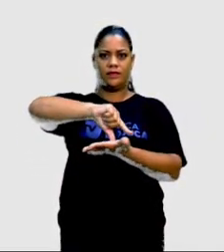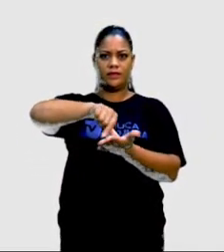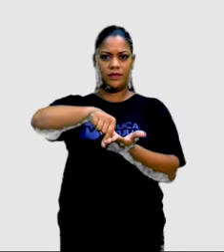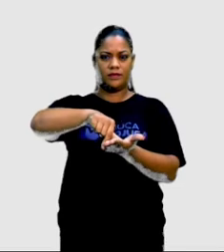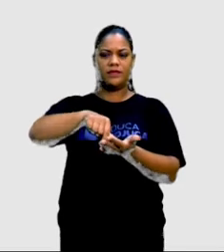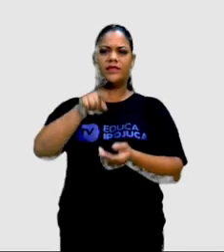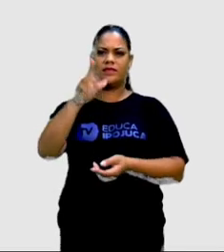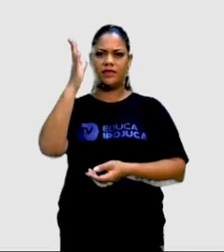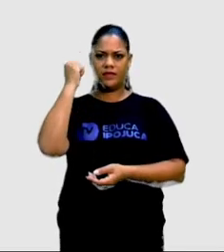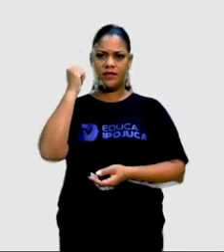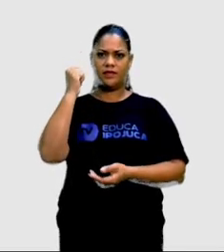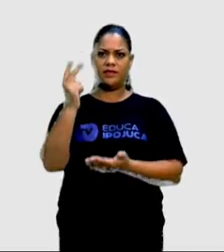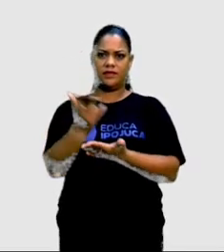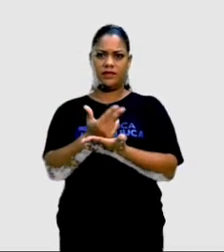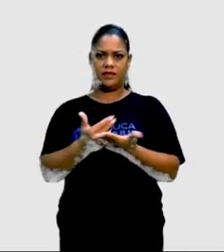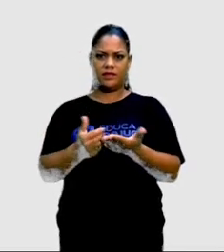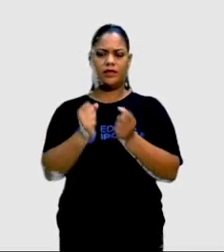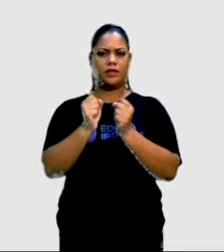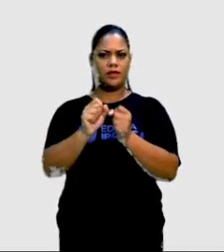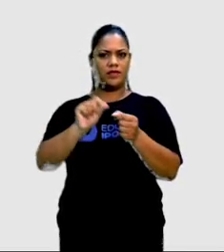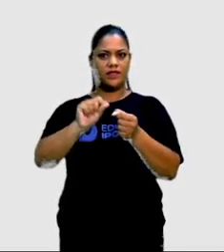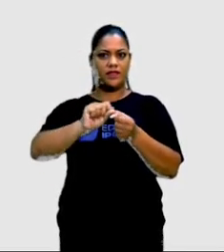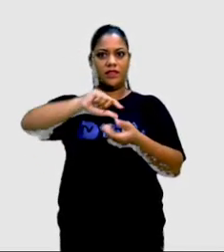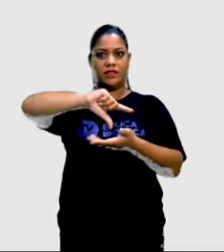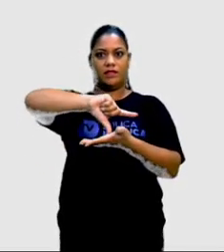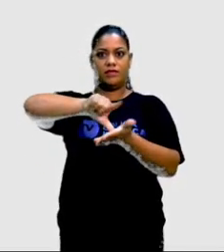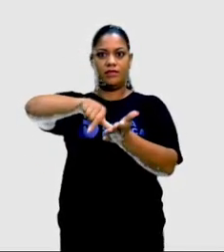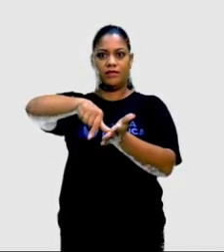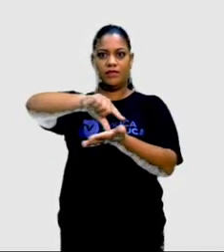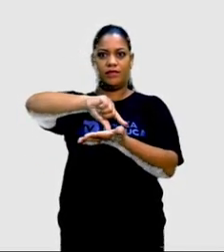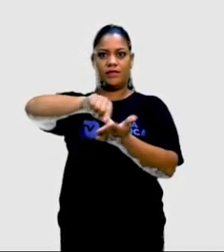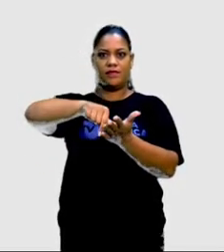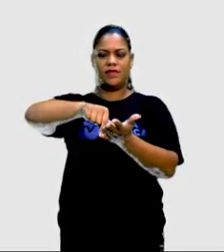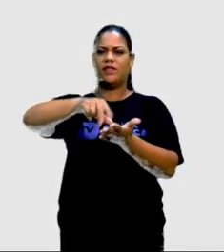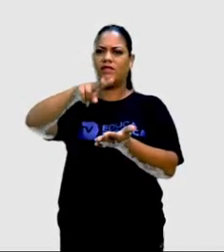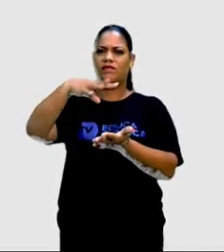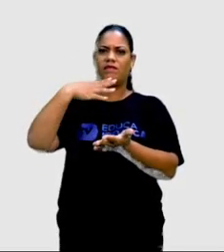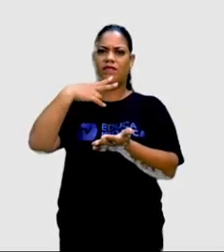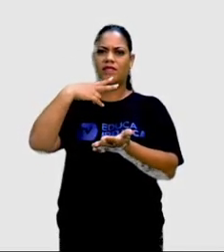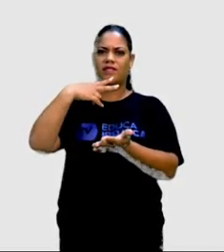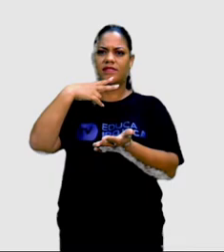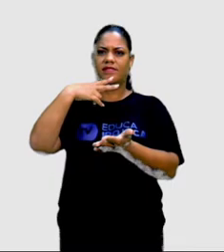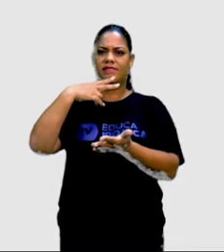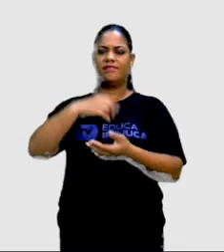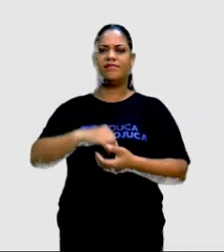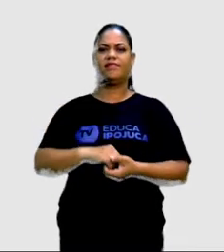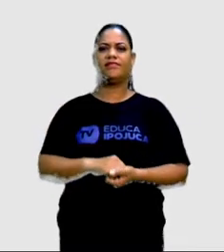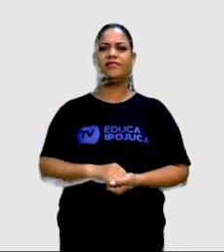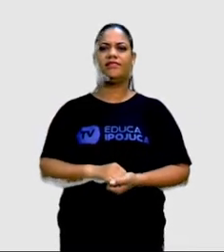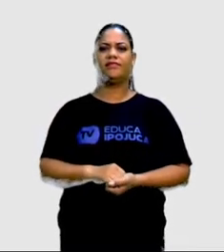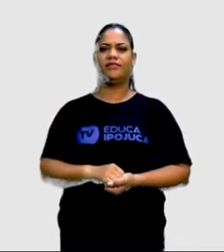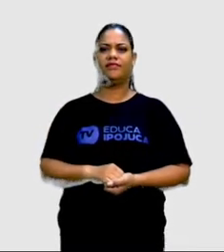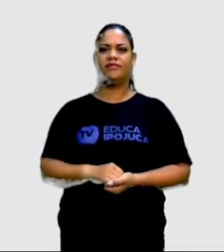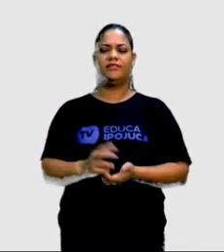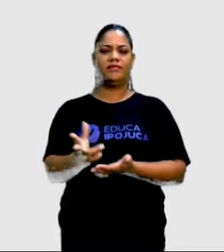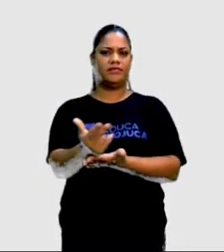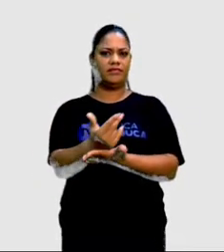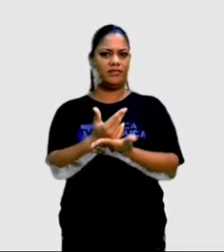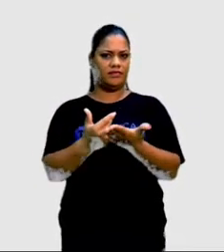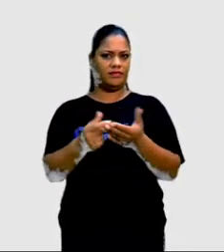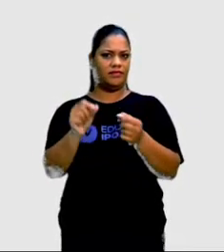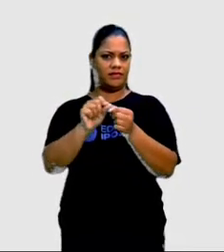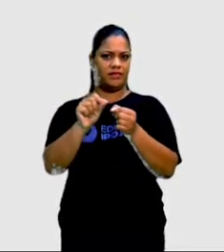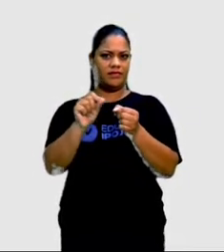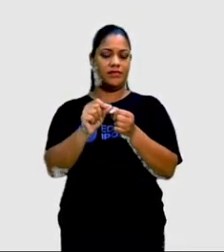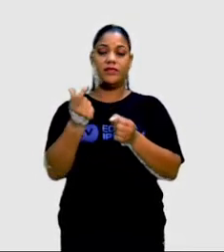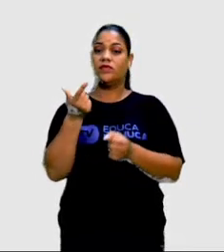que a figura do lado pode ser feita com um compasso? Você conhece o compasso? Vamos tentar fazer esta figura ou